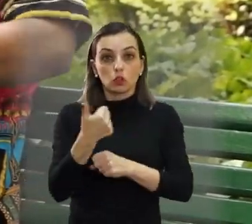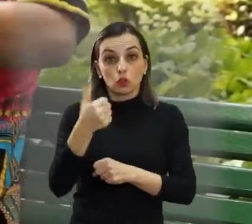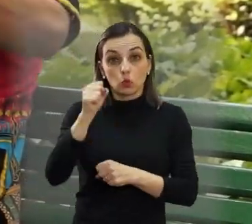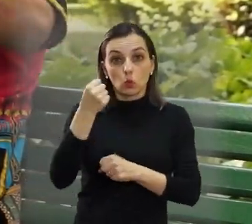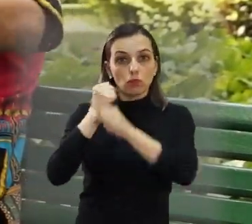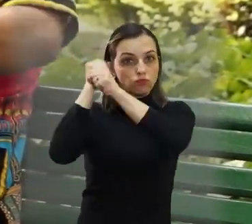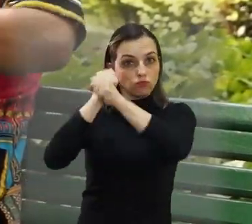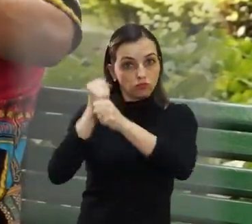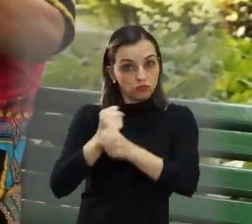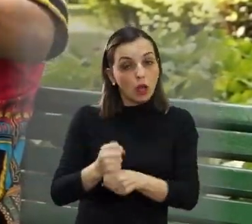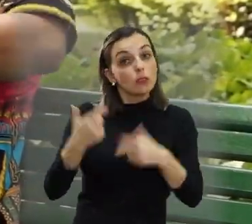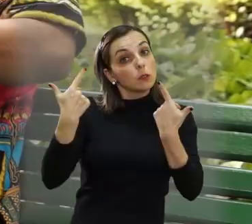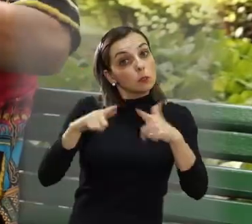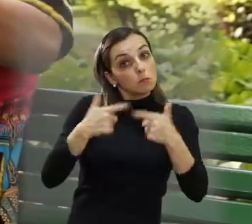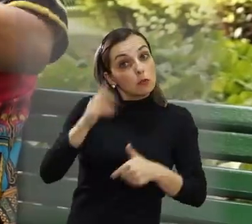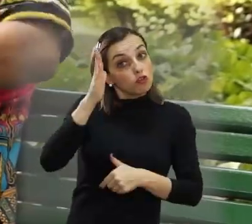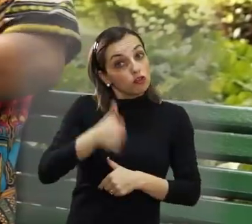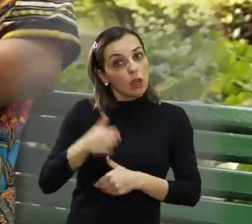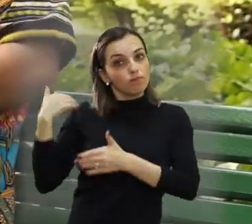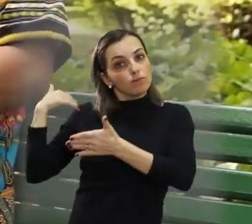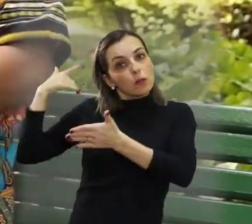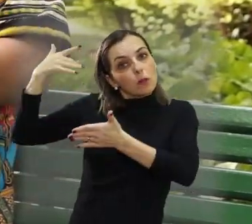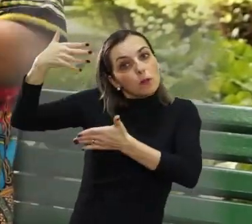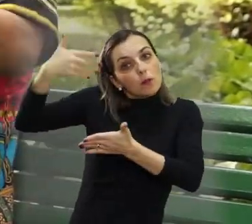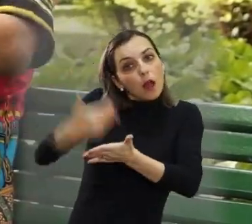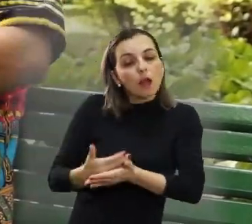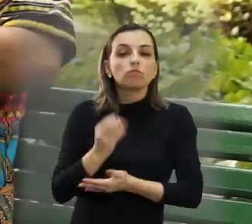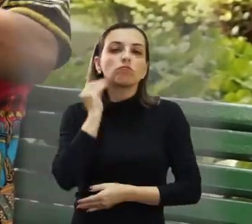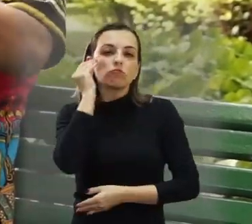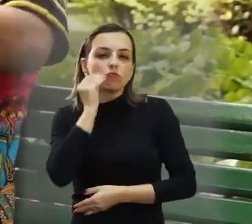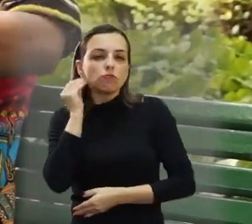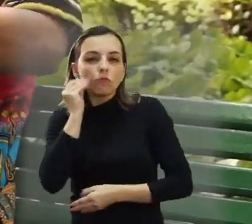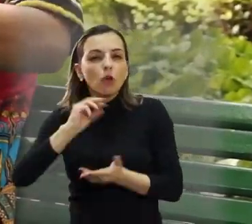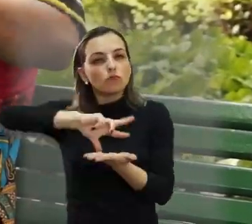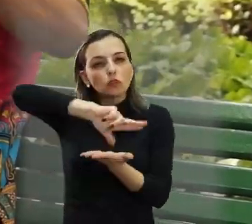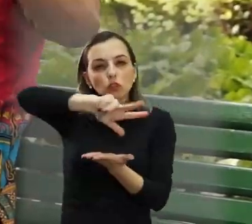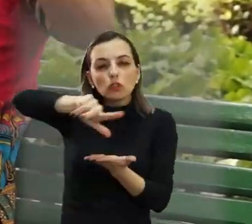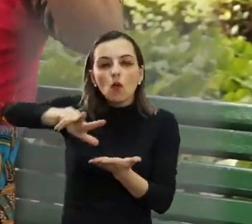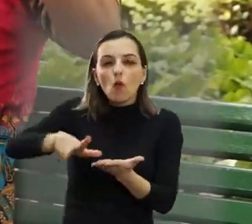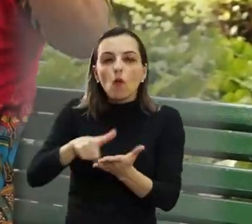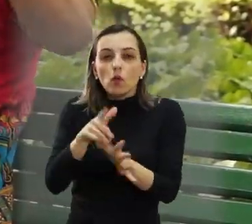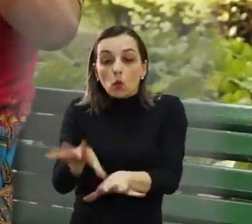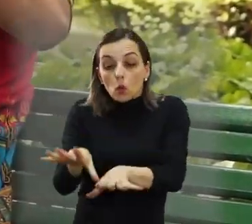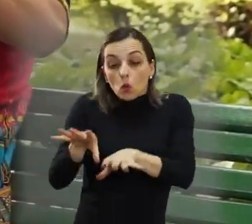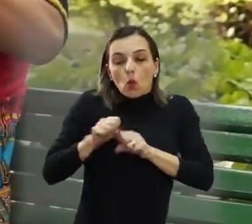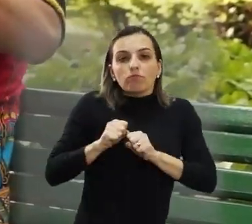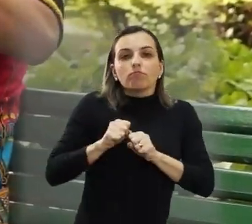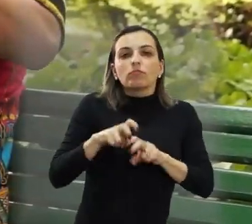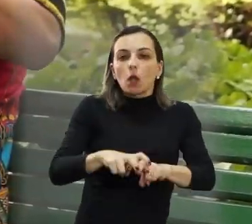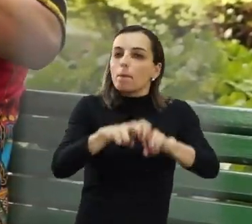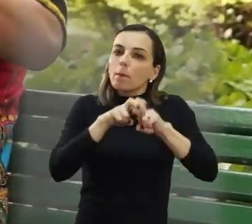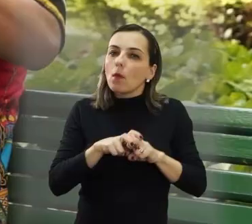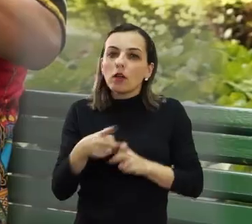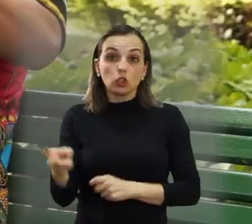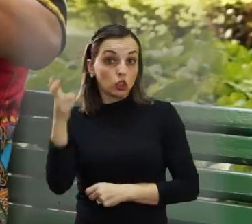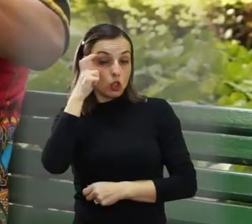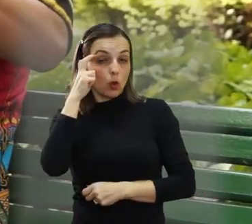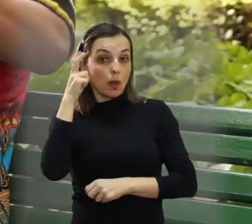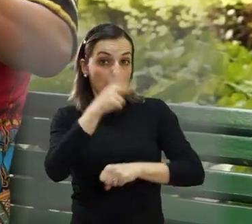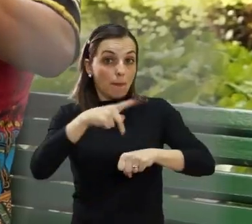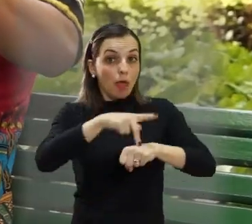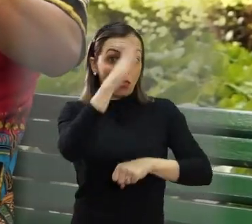longo desses anos, de todas essas vivências, eu fui entendendo a importância de aproximar esse